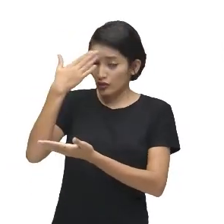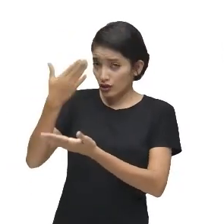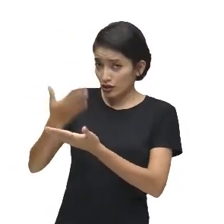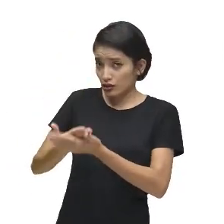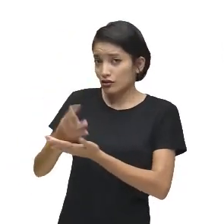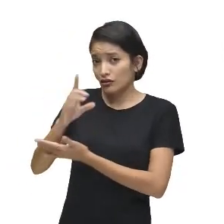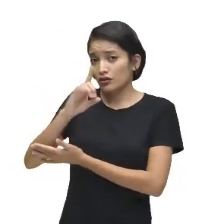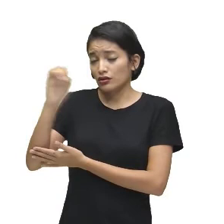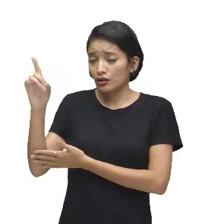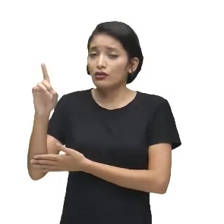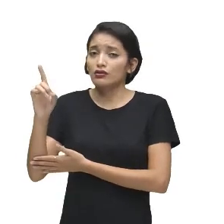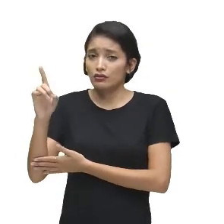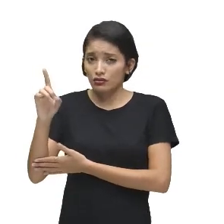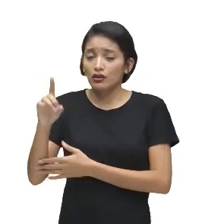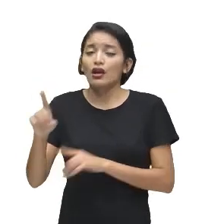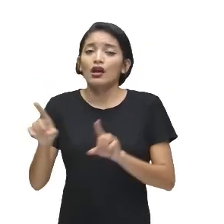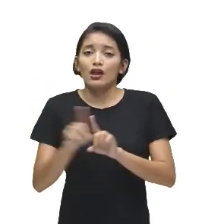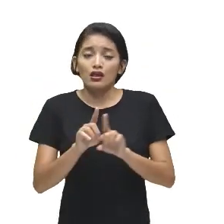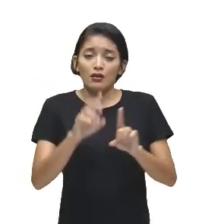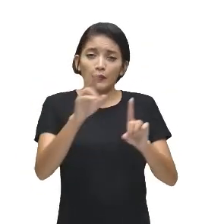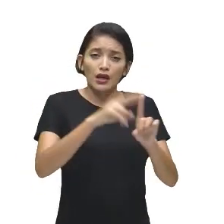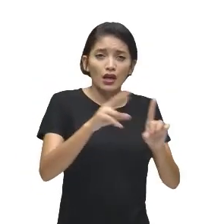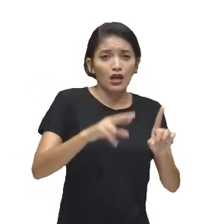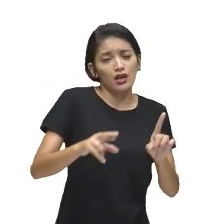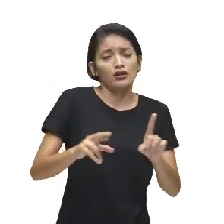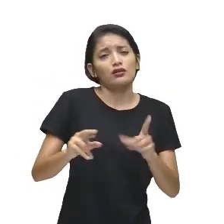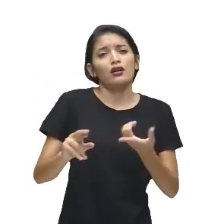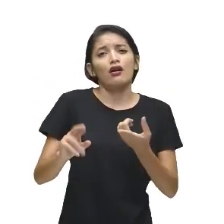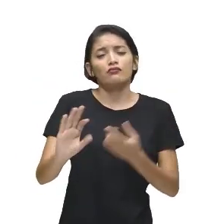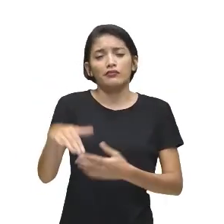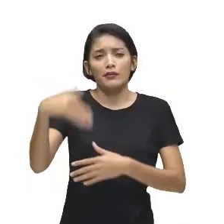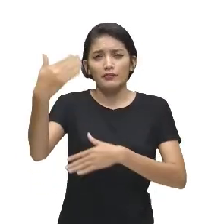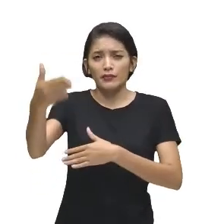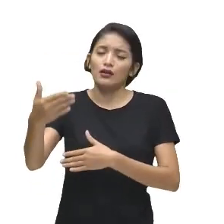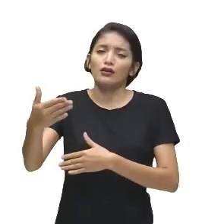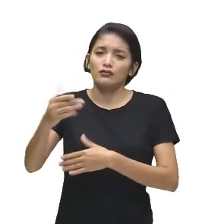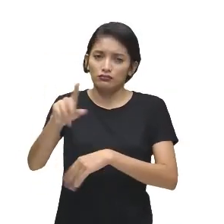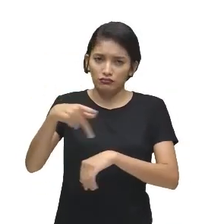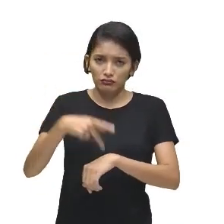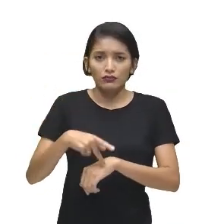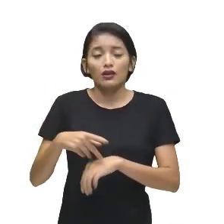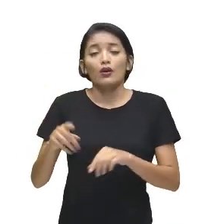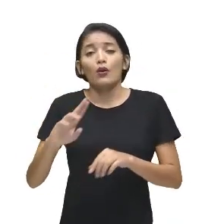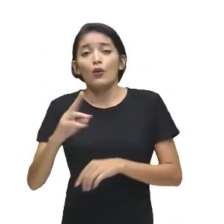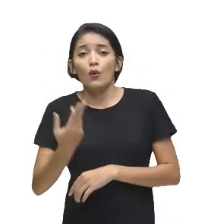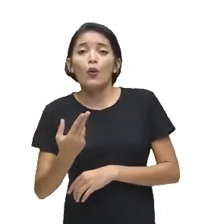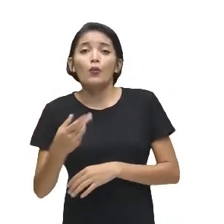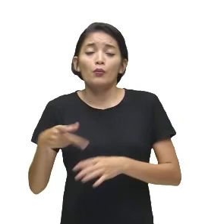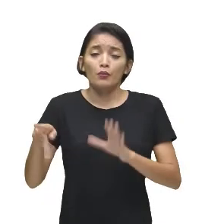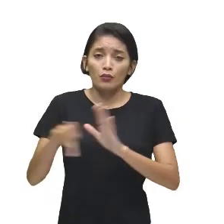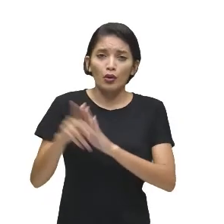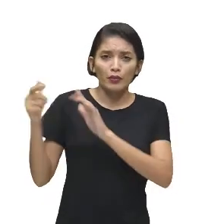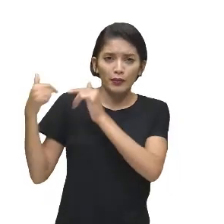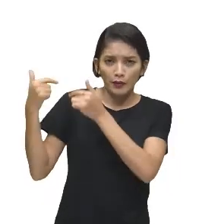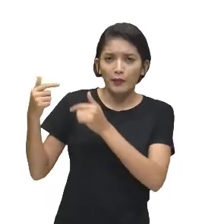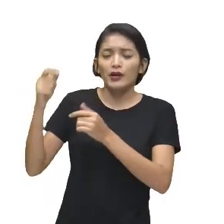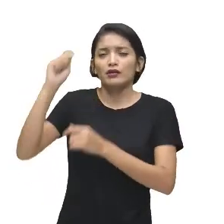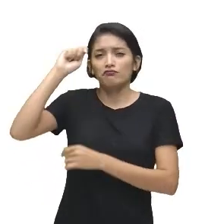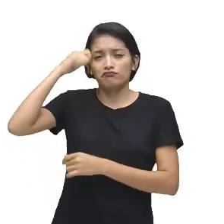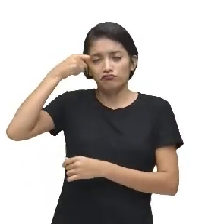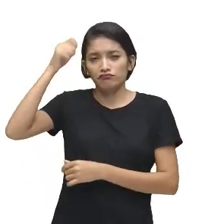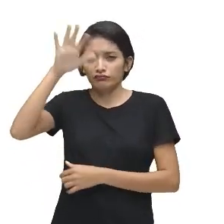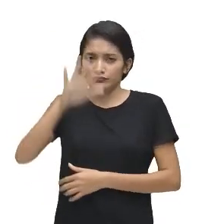são de religiões mais orientais, religiões afrodescendentes, de matriz